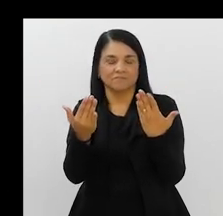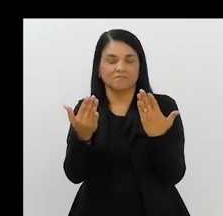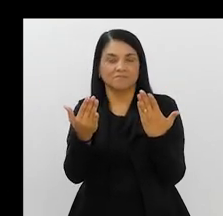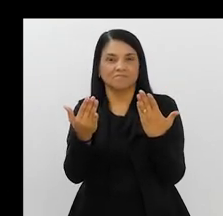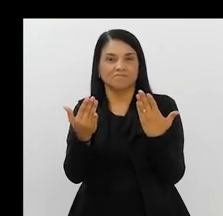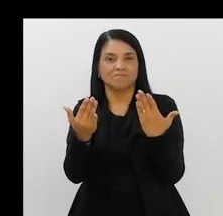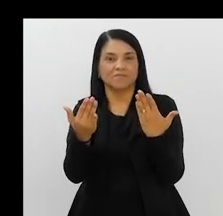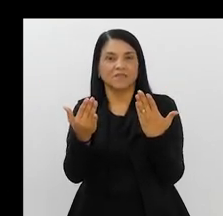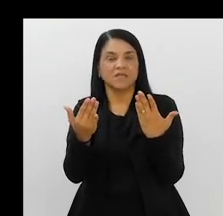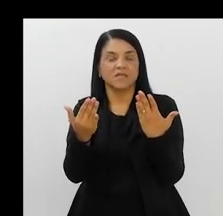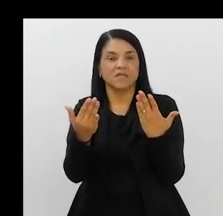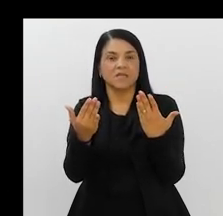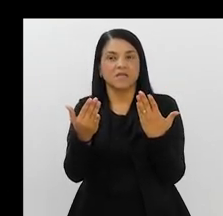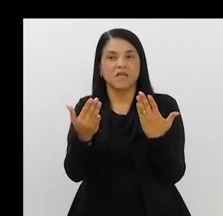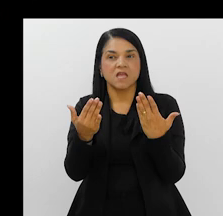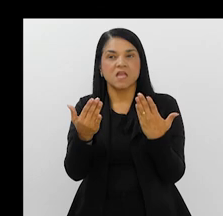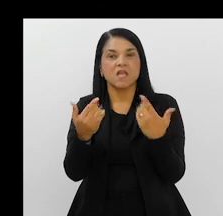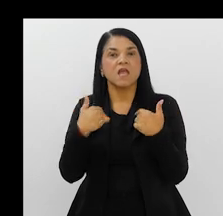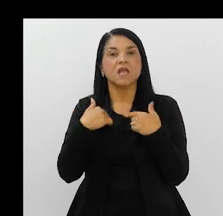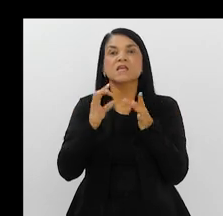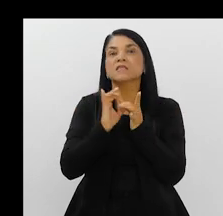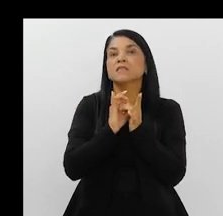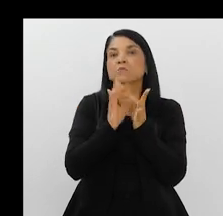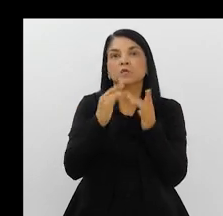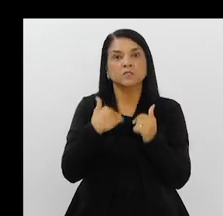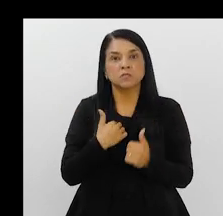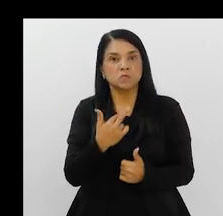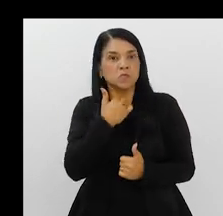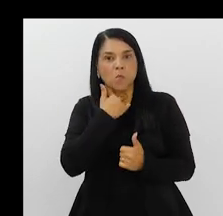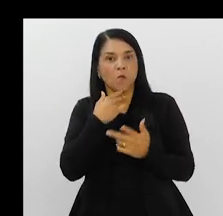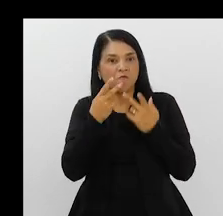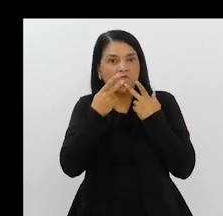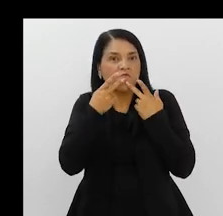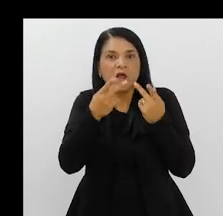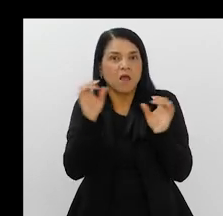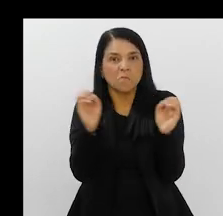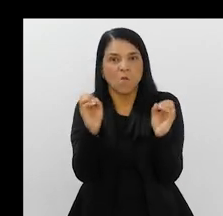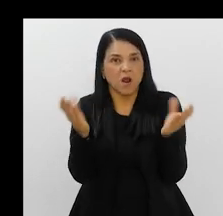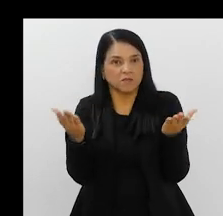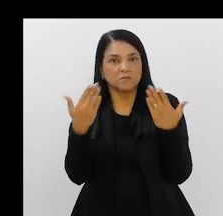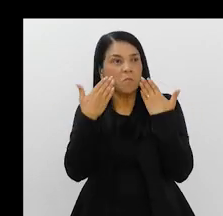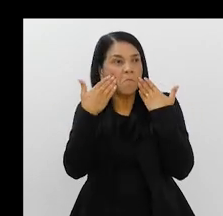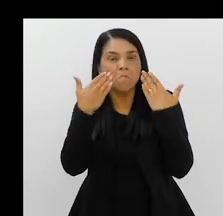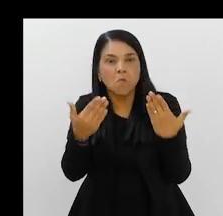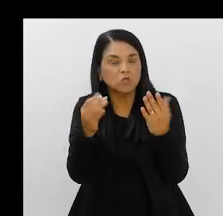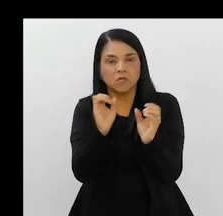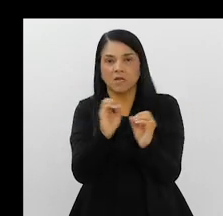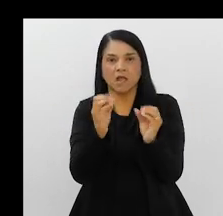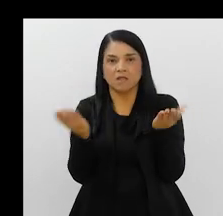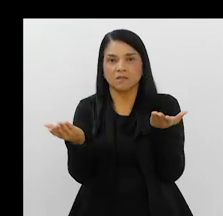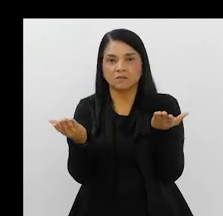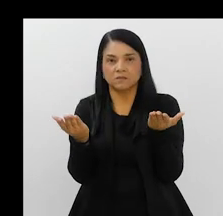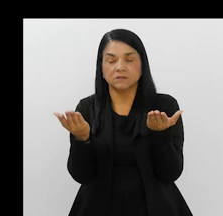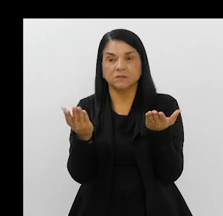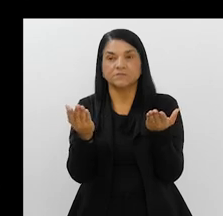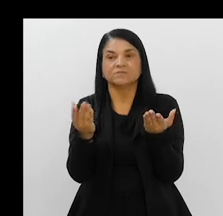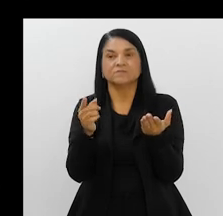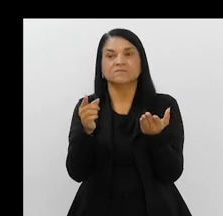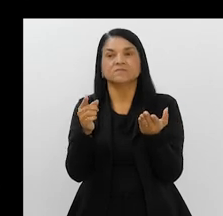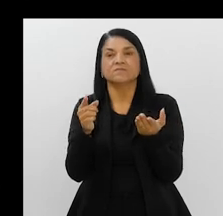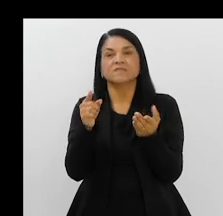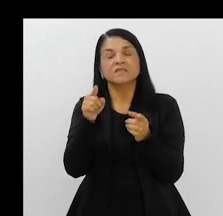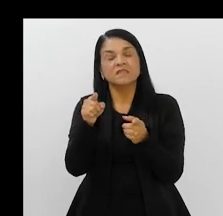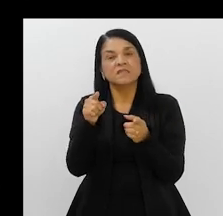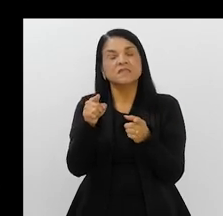né? Ser se posicionar, livre, entendeu? Isso aqui é ruim, que democracia é essa? Né? E outra tem coisa, que as pensar. Pessoas